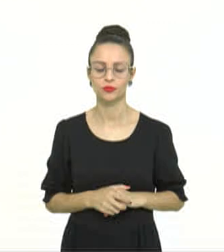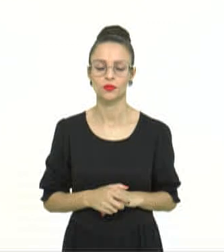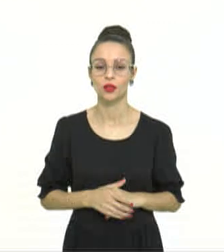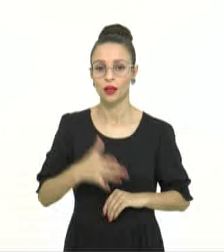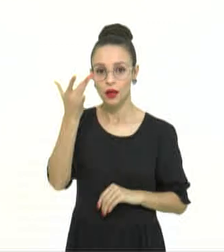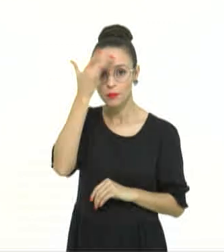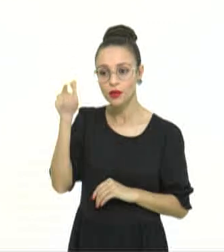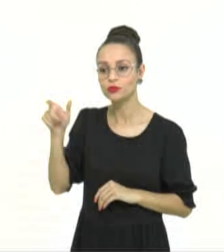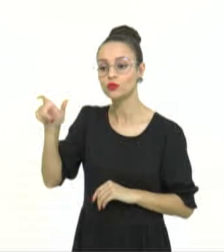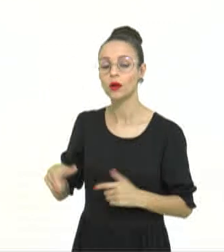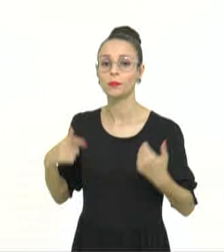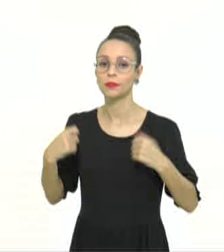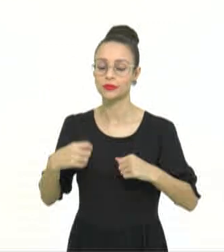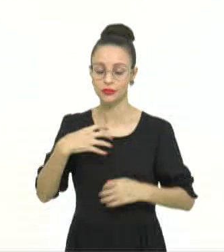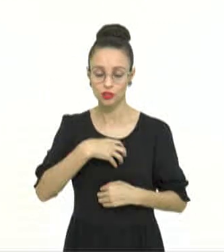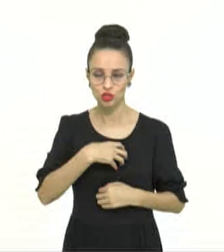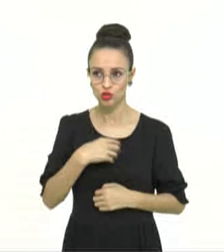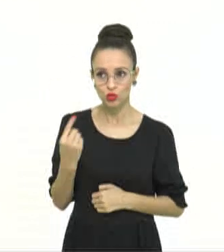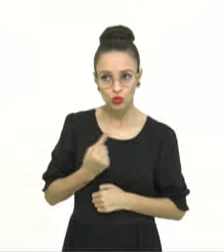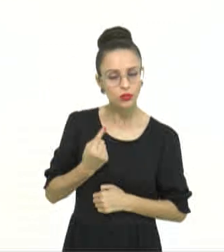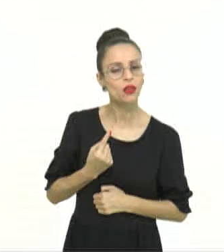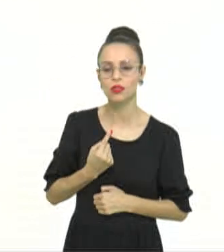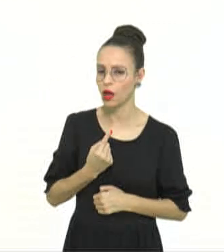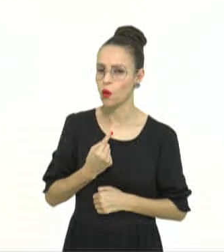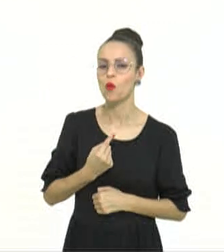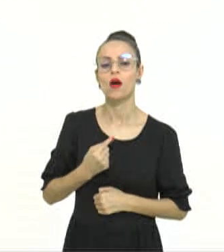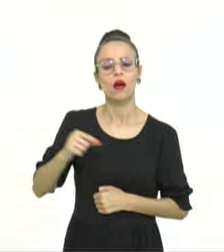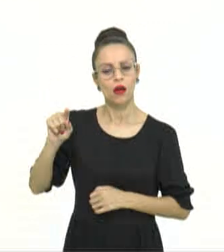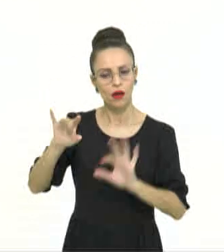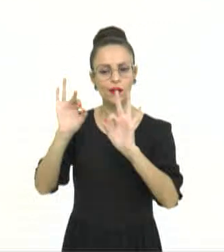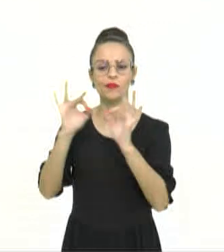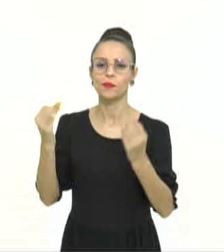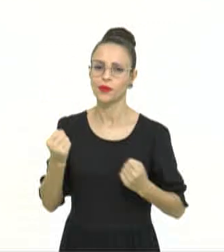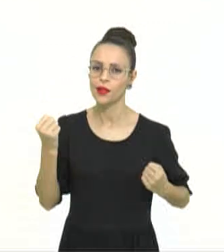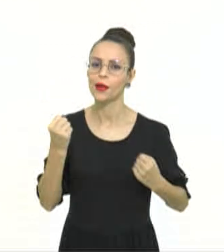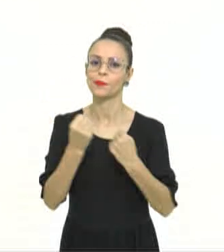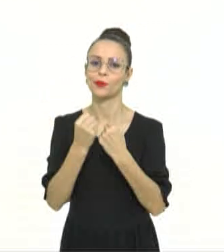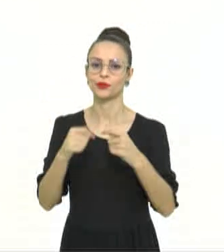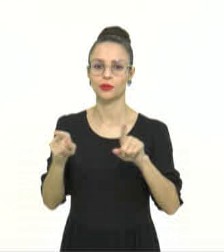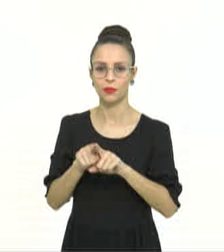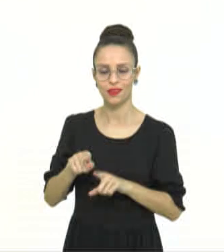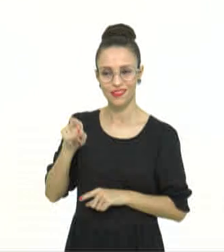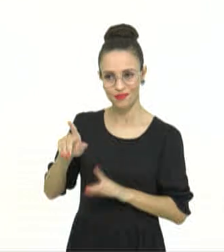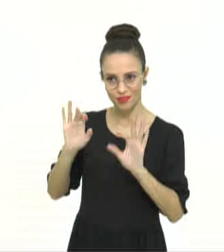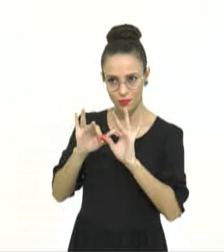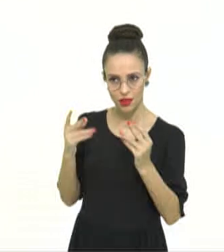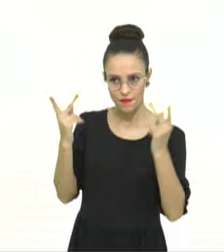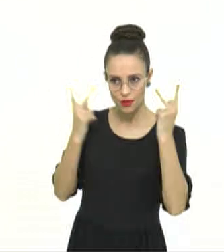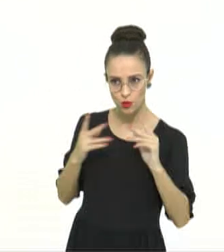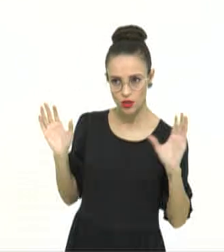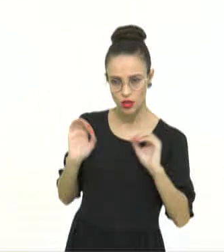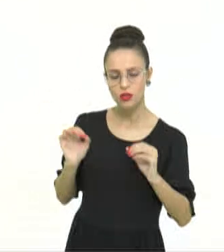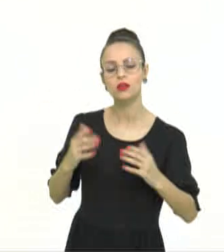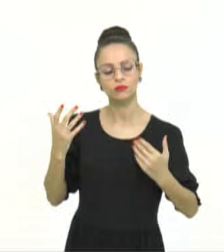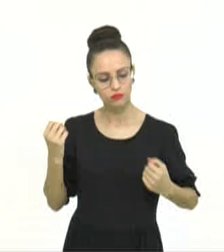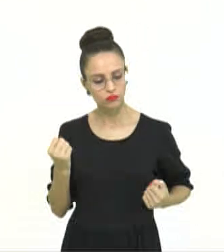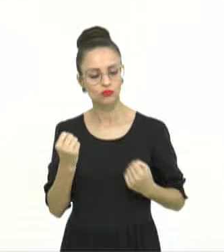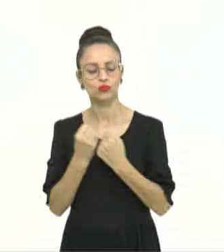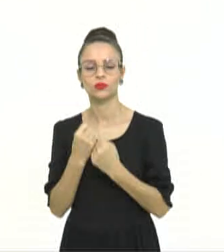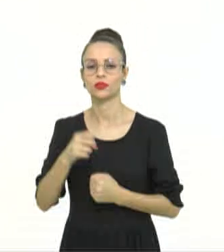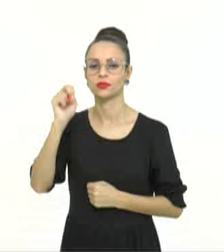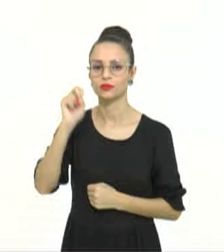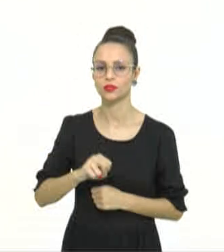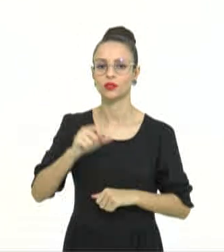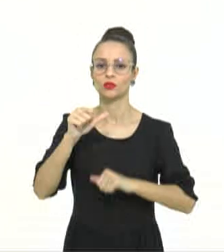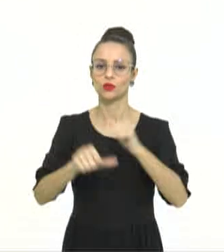pessoa precisa sentir que não está sozinha e que a sua família não sente vergonha dessa situação e quer ajudar a sair e se